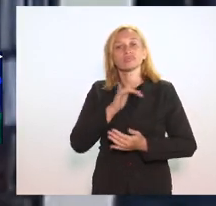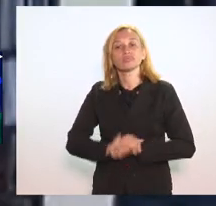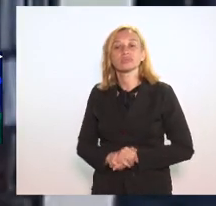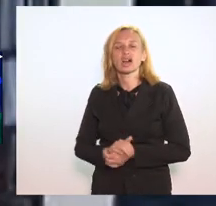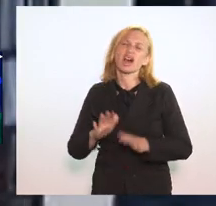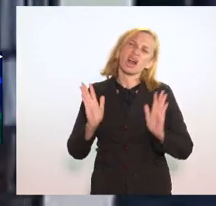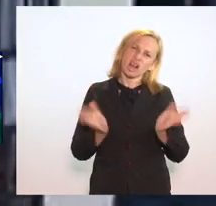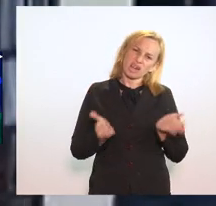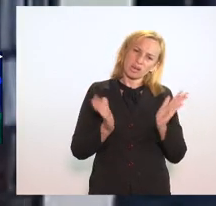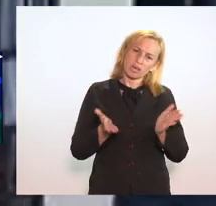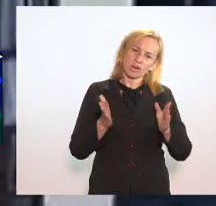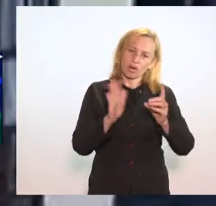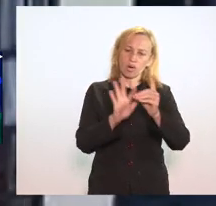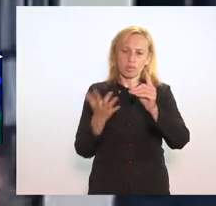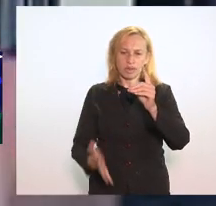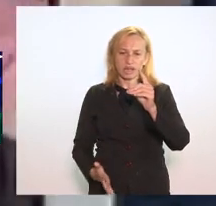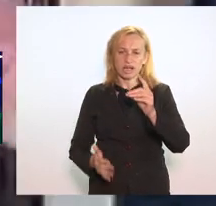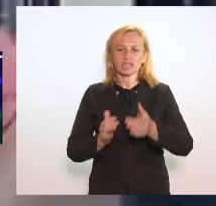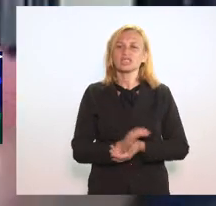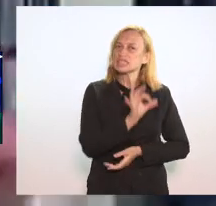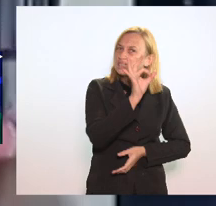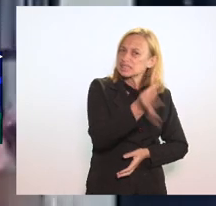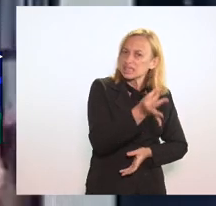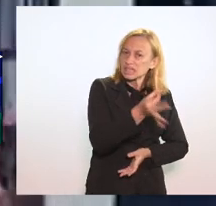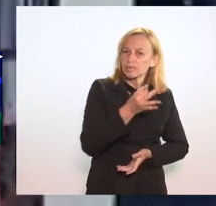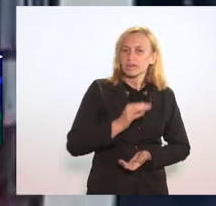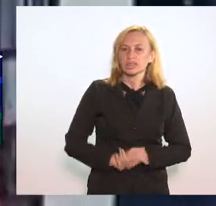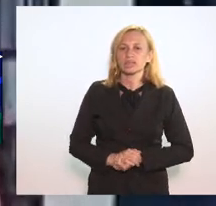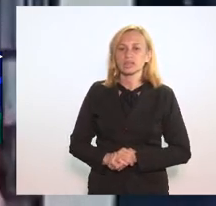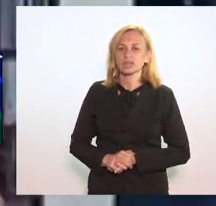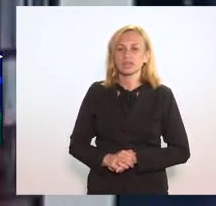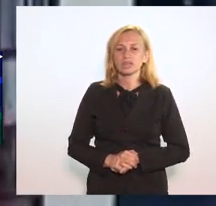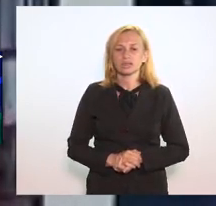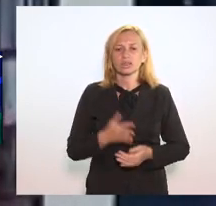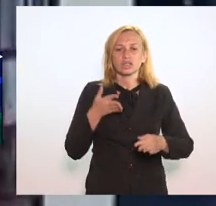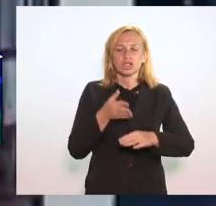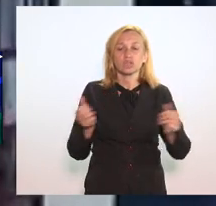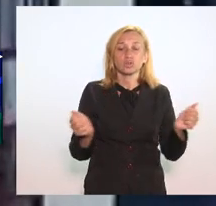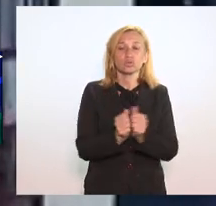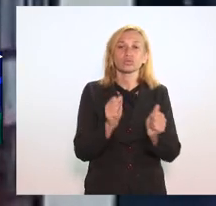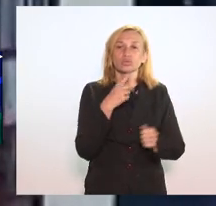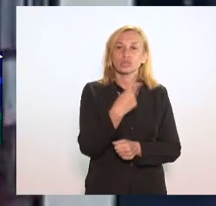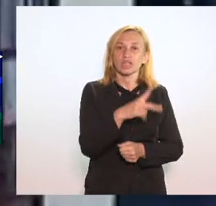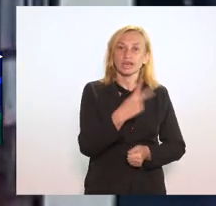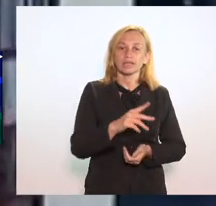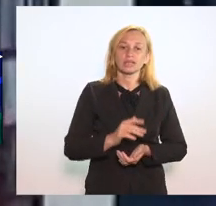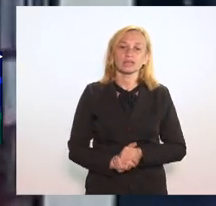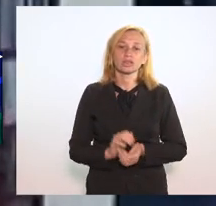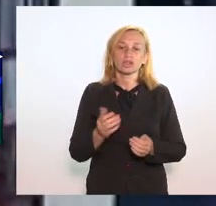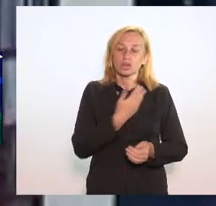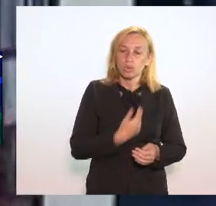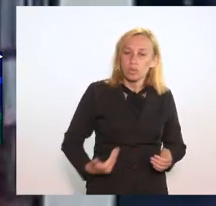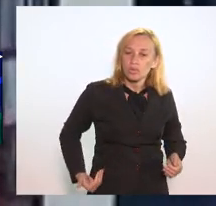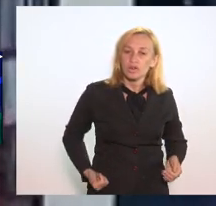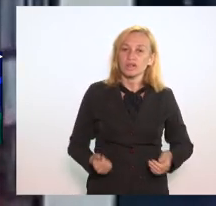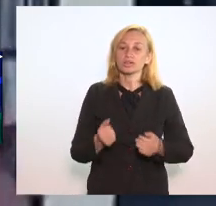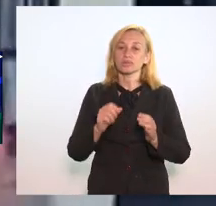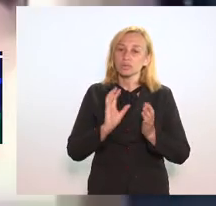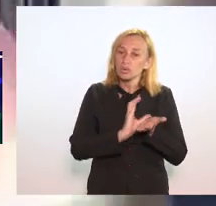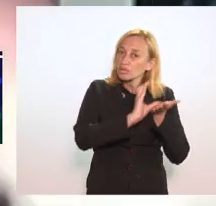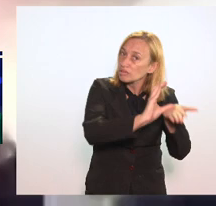agora a homenagem tem que ser exatamente chegando junto dele chegando governo o